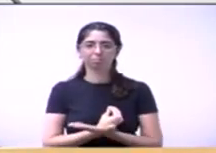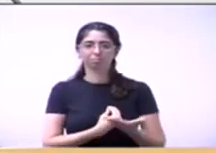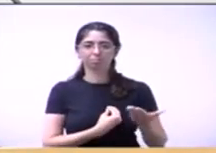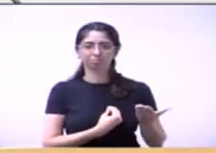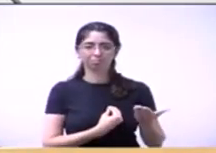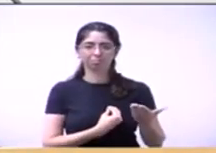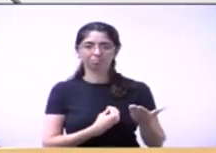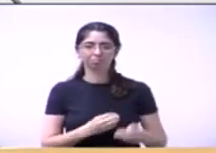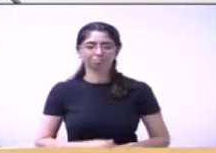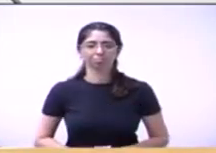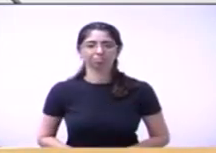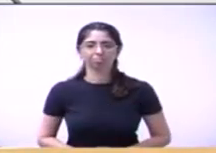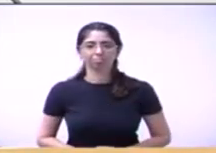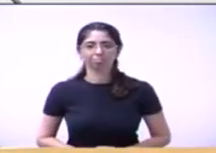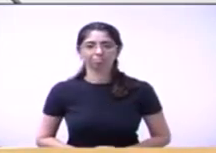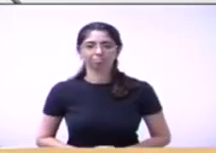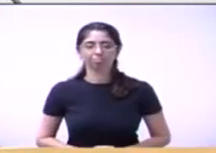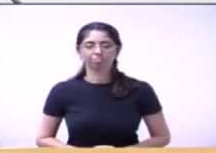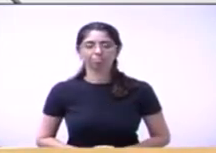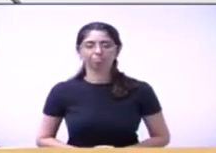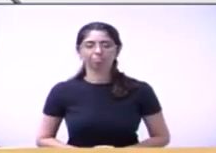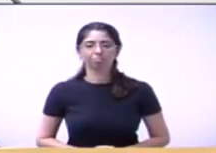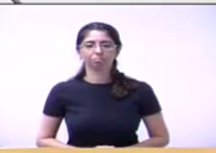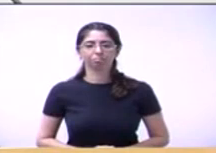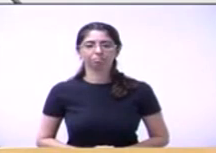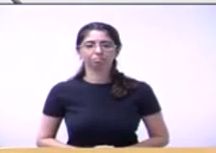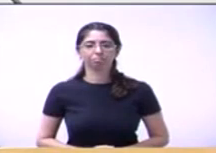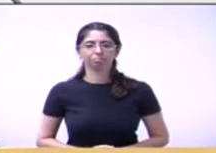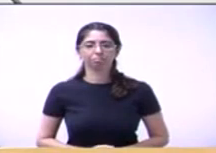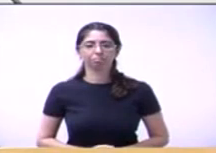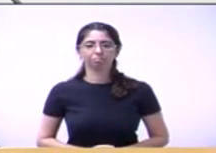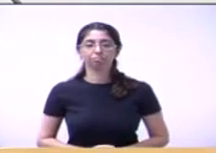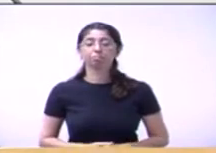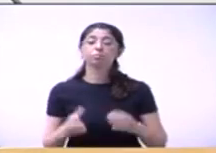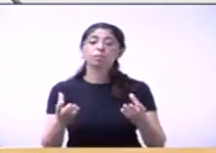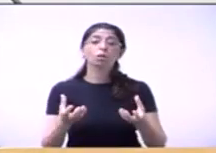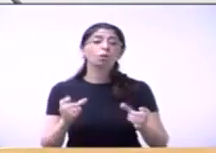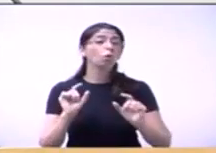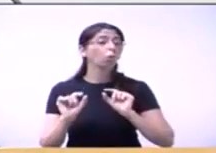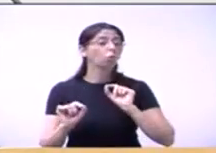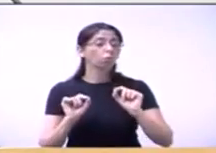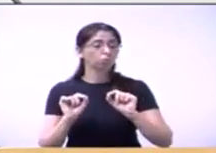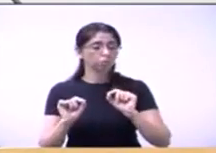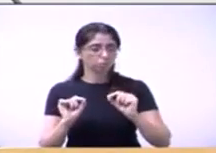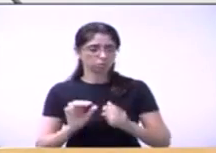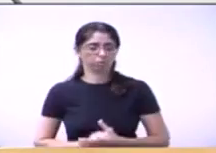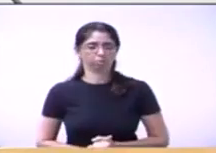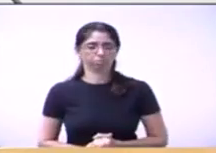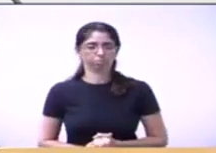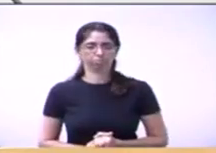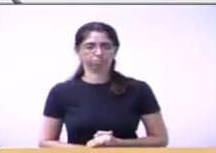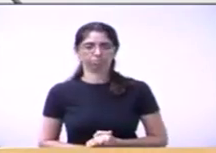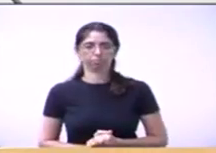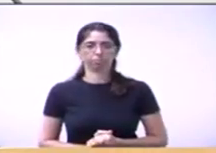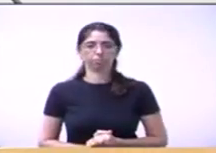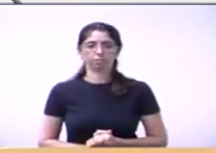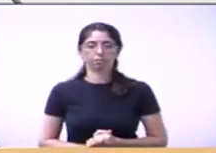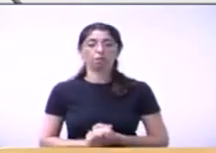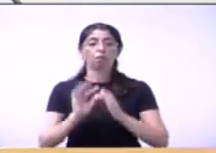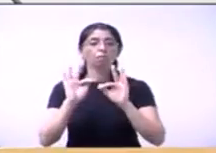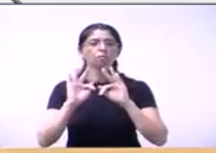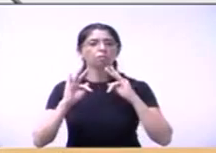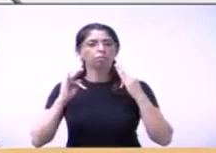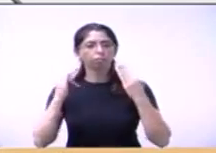Quero me solidarizar com as famílias das